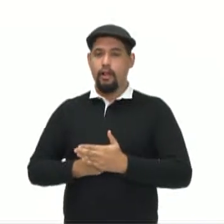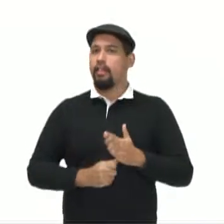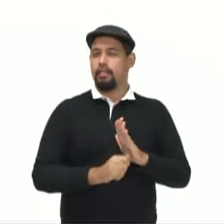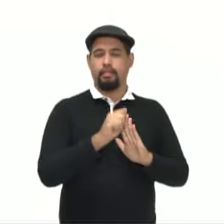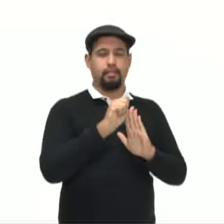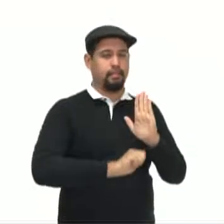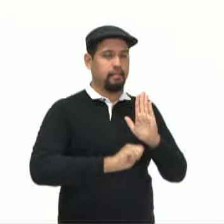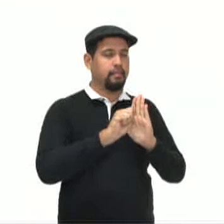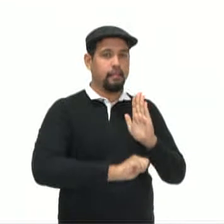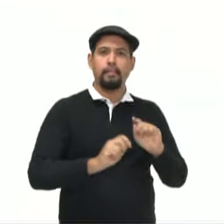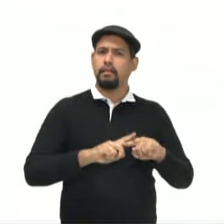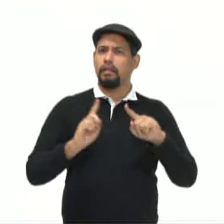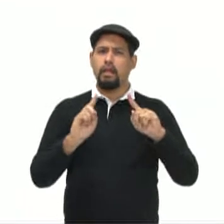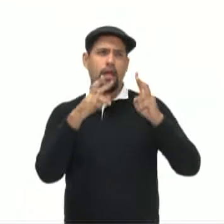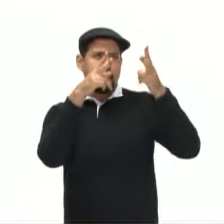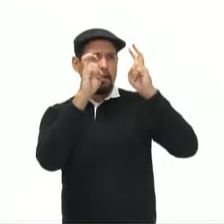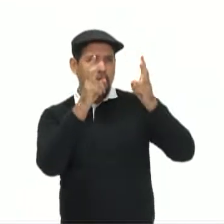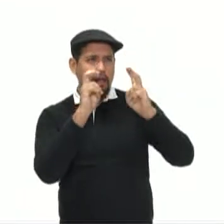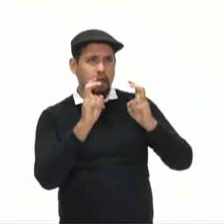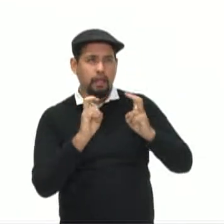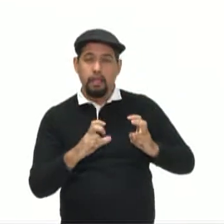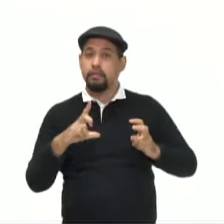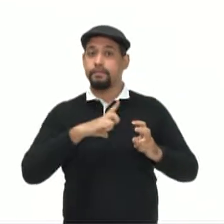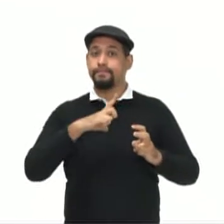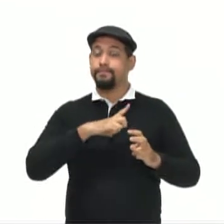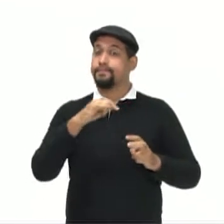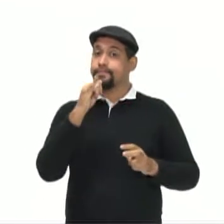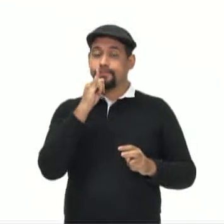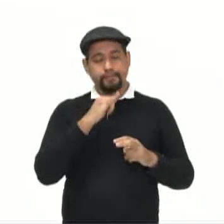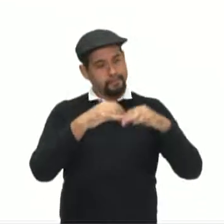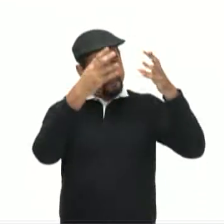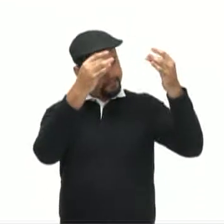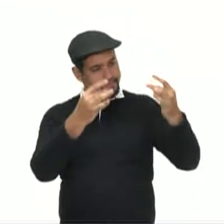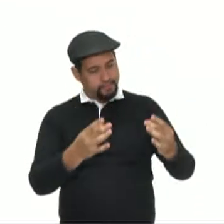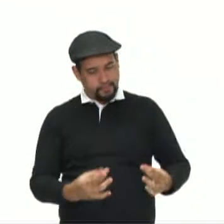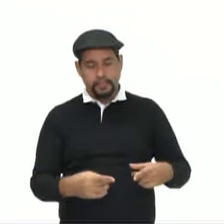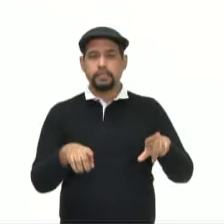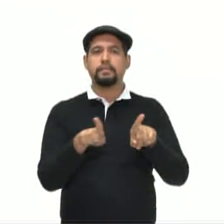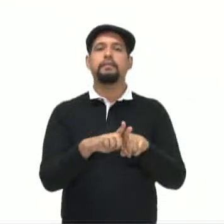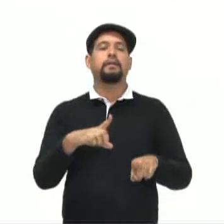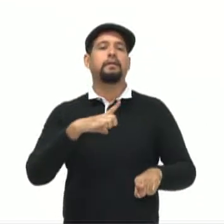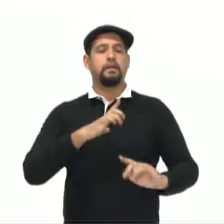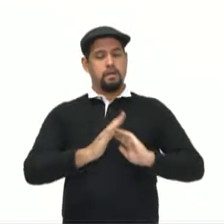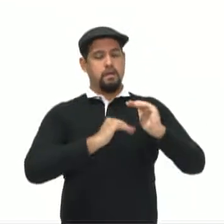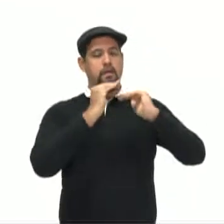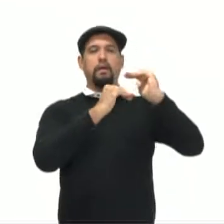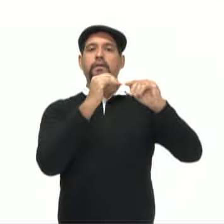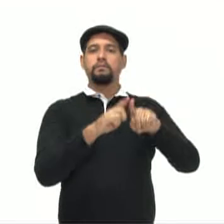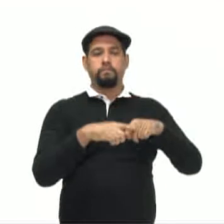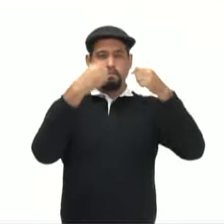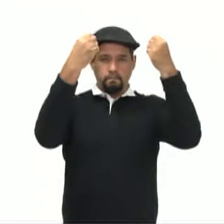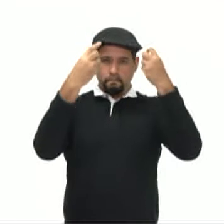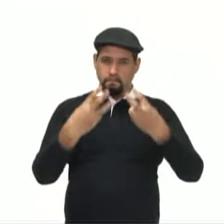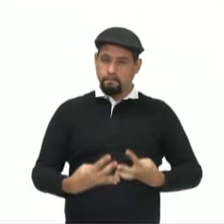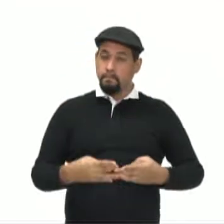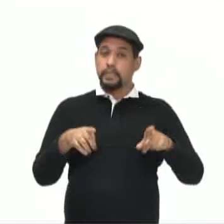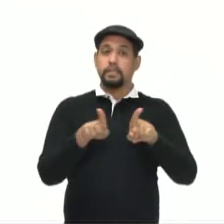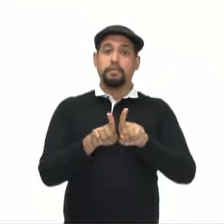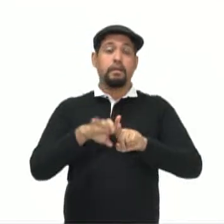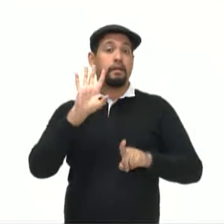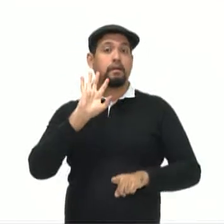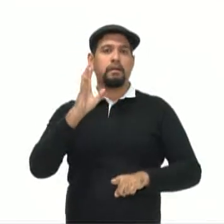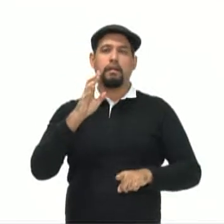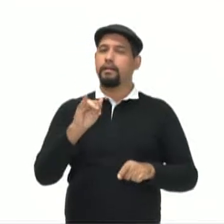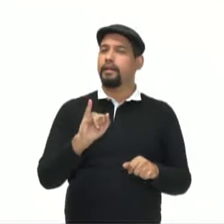texto. Identificar o conflito gerador do enredo e os elementos que constroem a narrativa e os efeitos